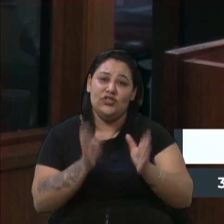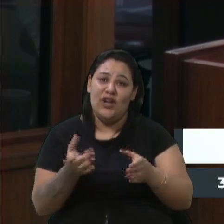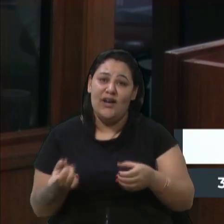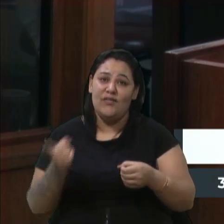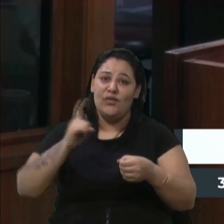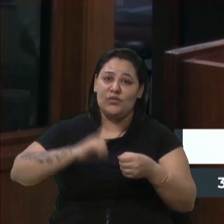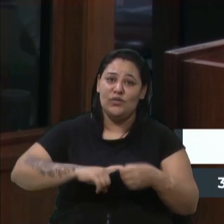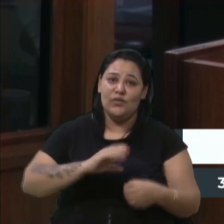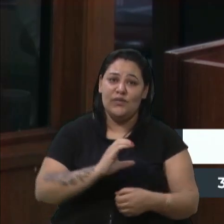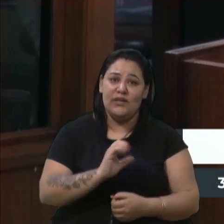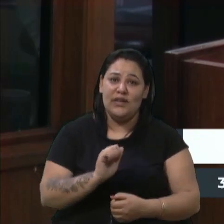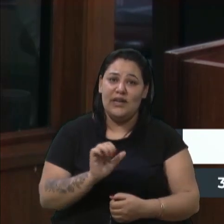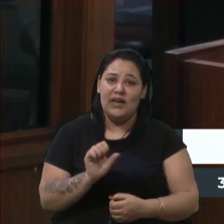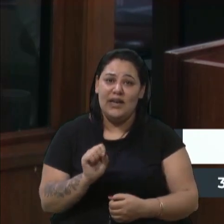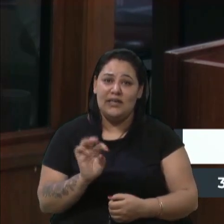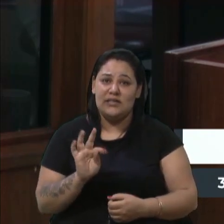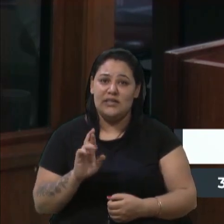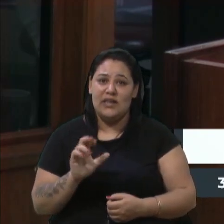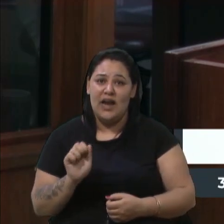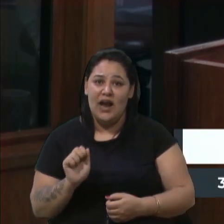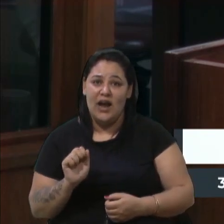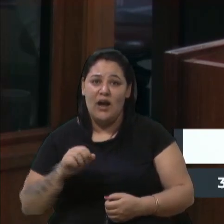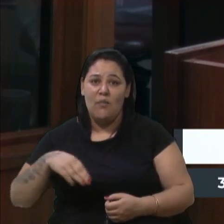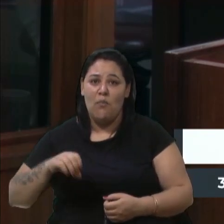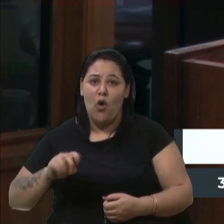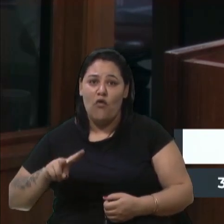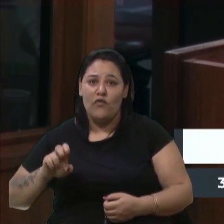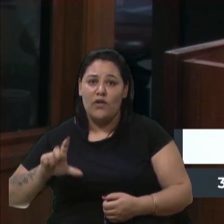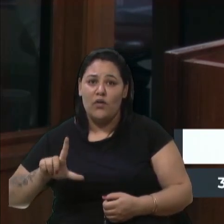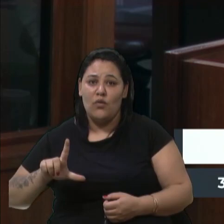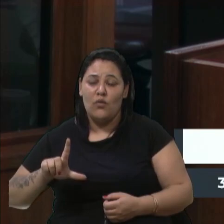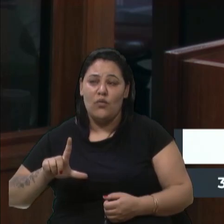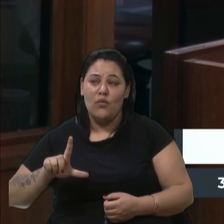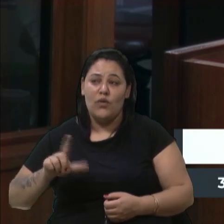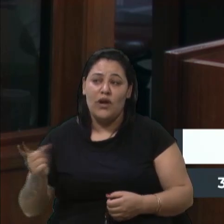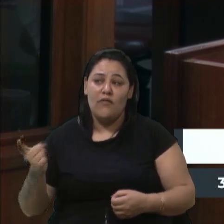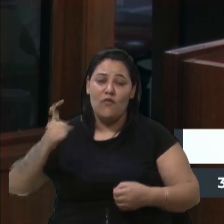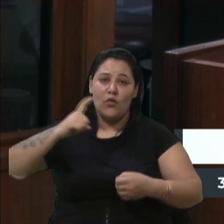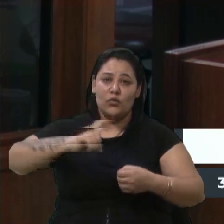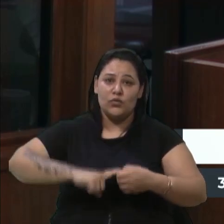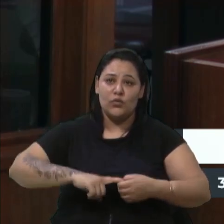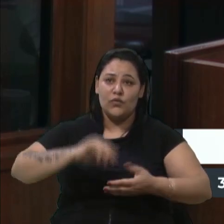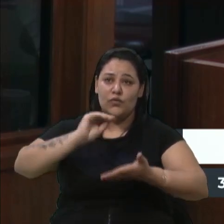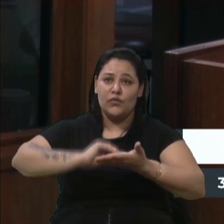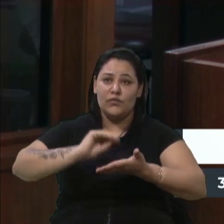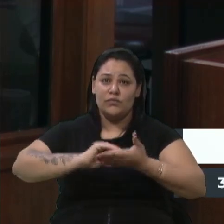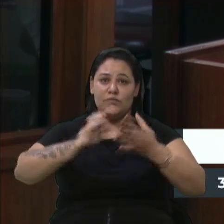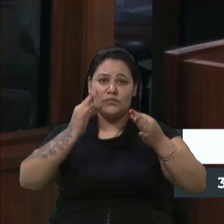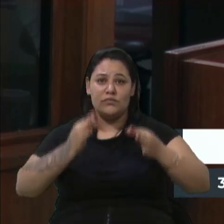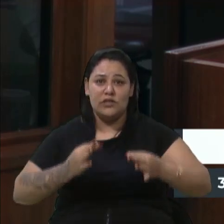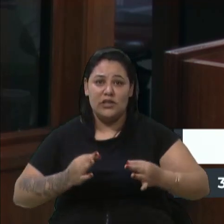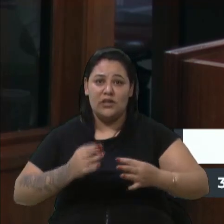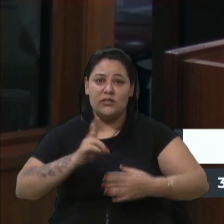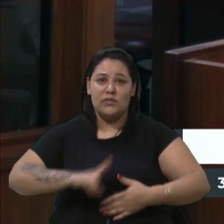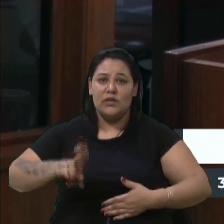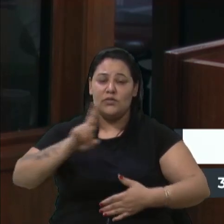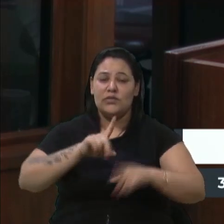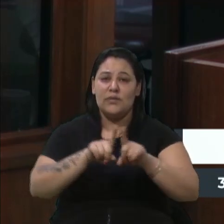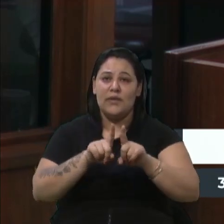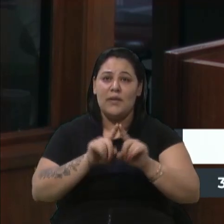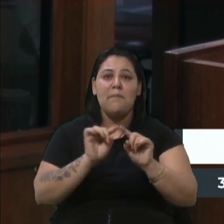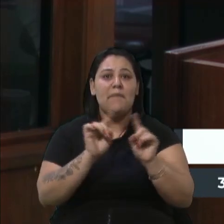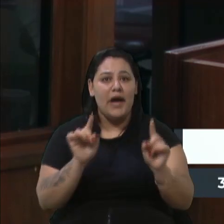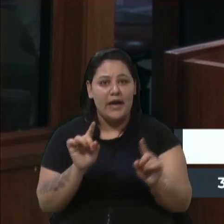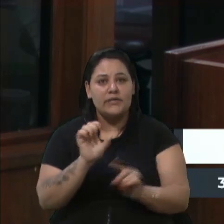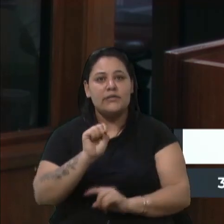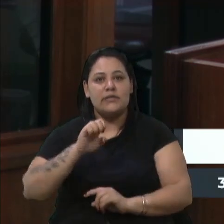para uma empresa de Curitiba e voltou novamente sem as questões mínimas de utilização. Mas a SEMA promete